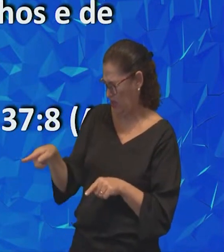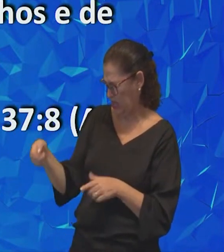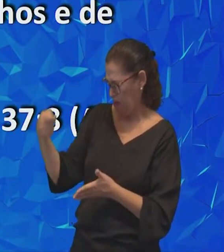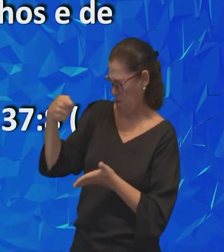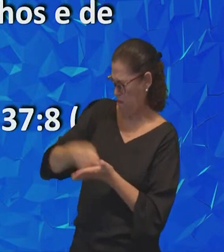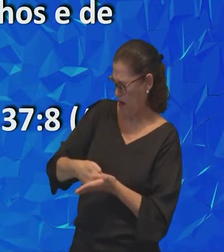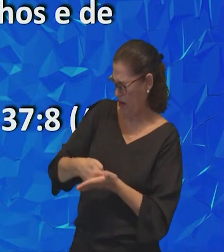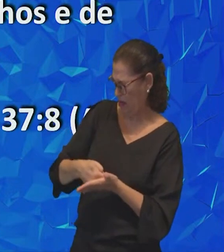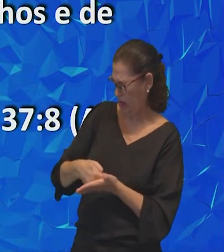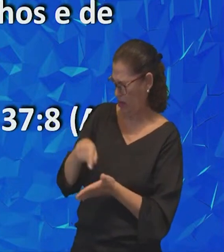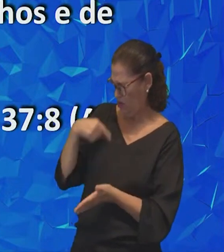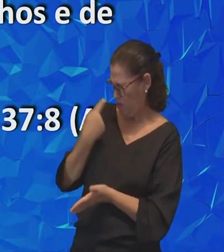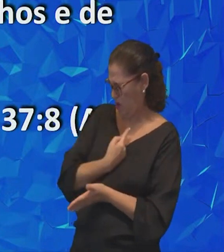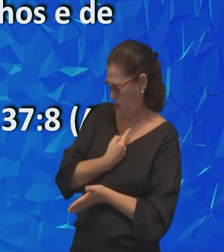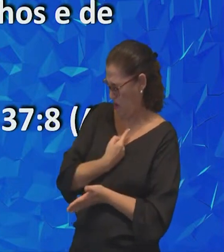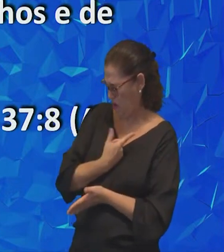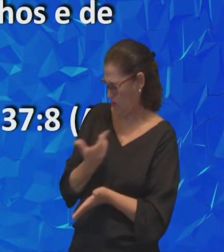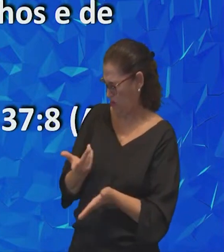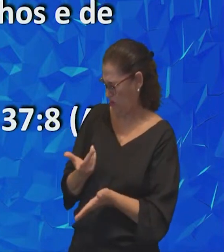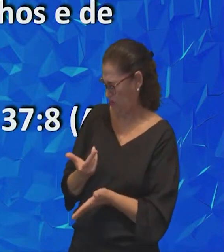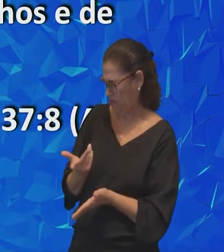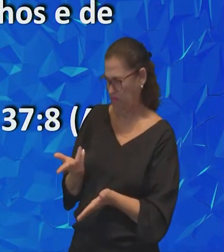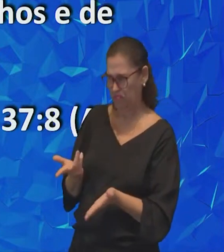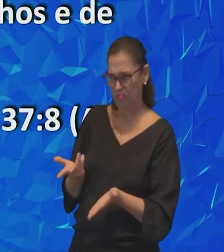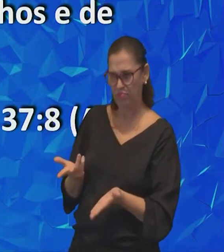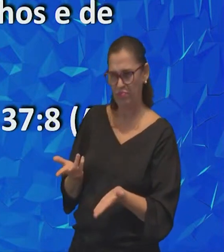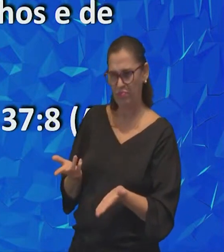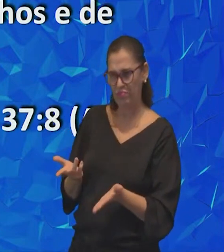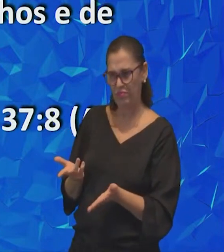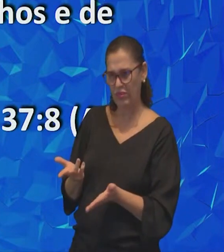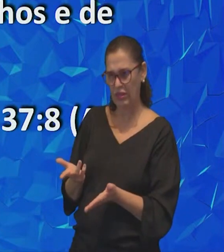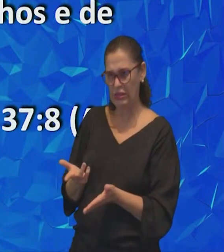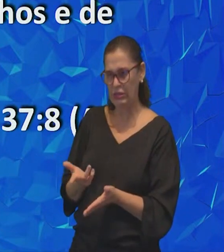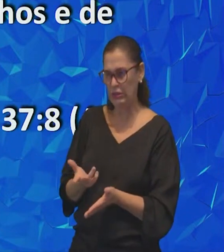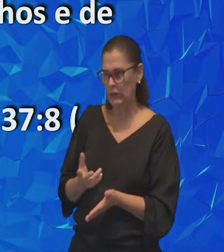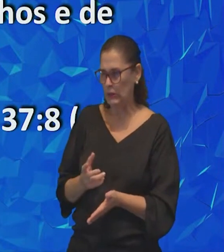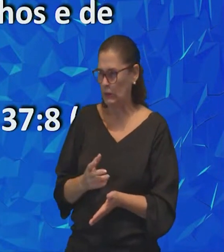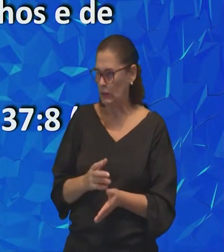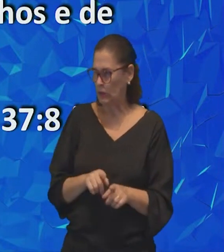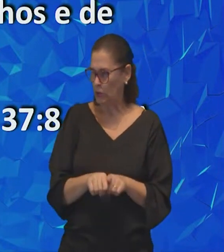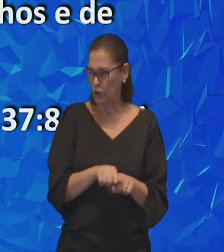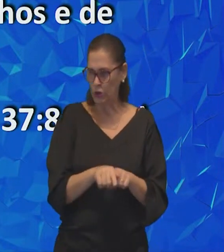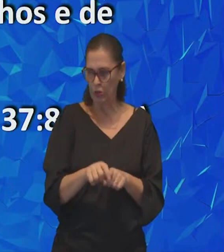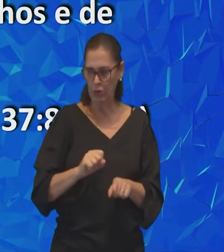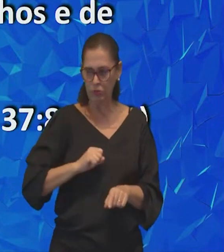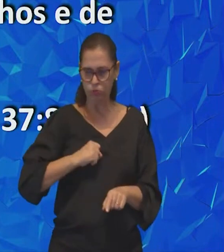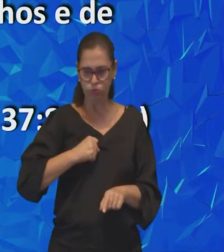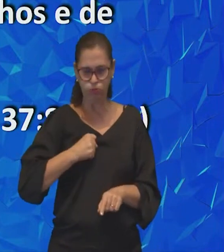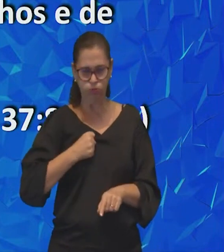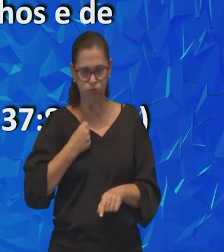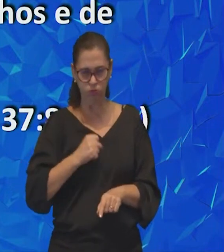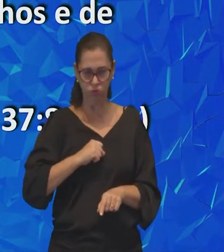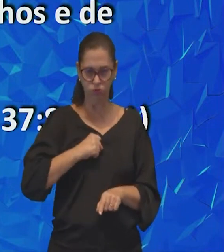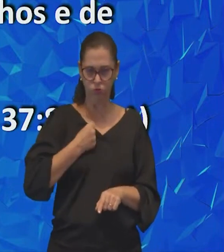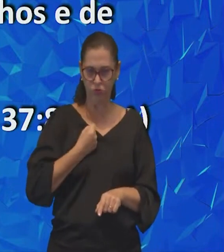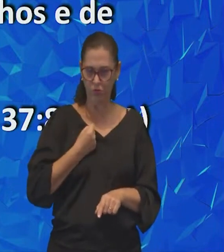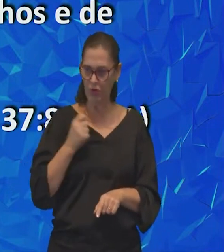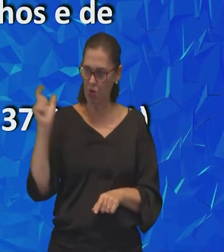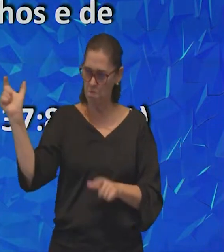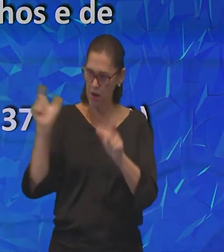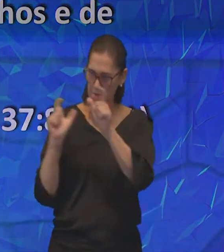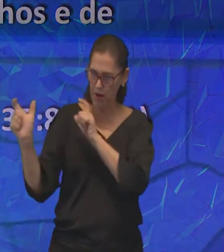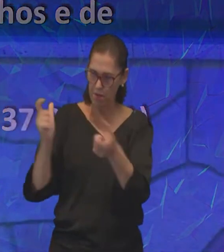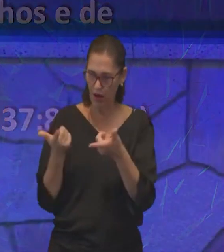dominarás realmente? E com isso, tanto mais o odiavam por causa dos seus sonhos e de suas palavras. Ou